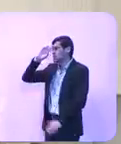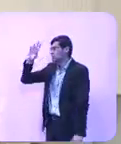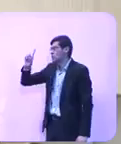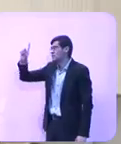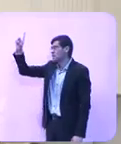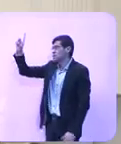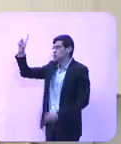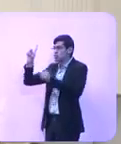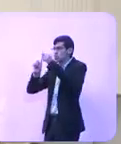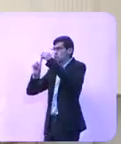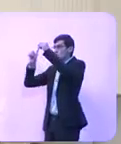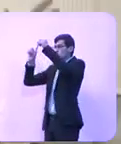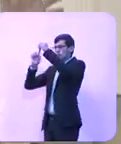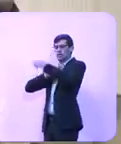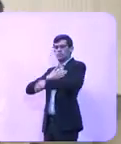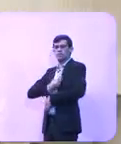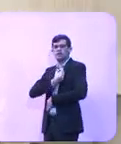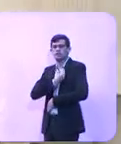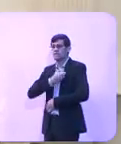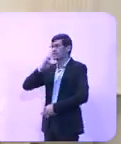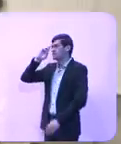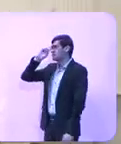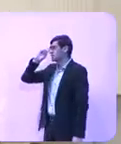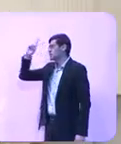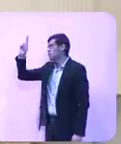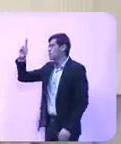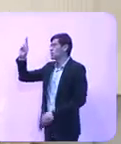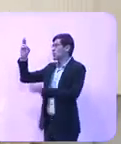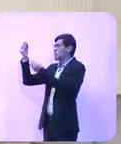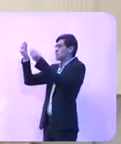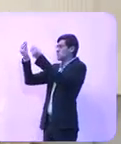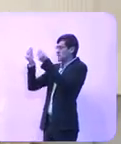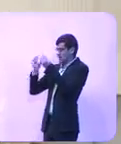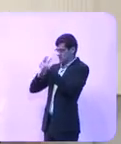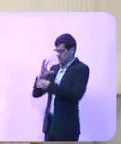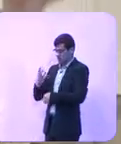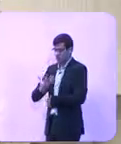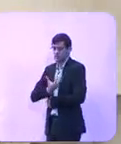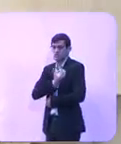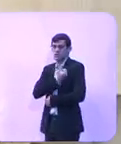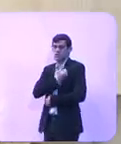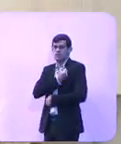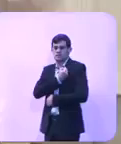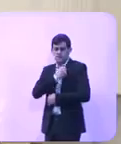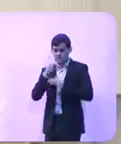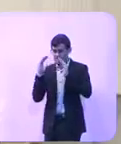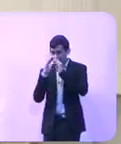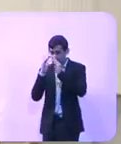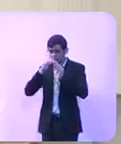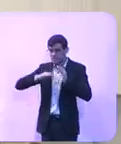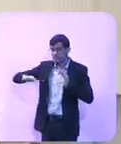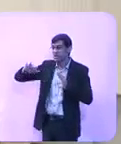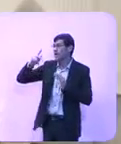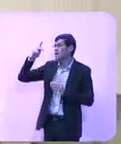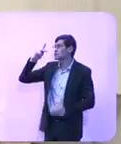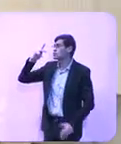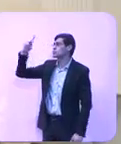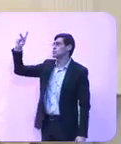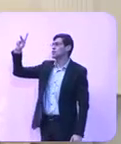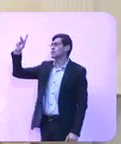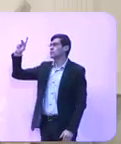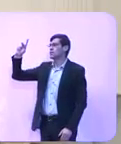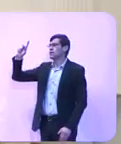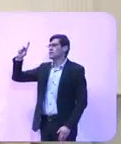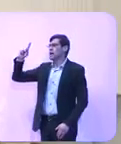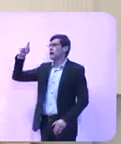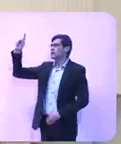minha vida. Senhor, Tu és o meu Redentor. Senhor, esta casa é Tua. Senhor,